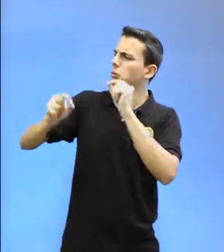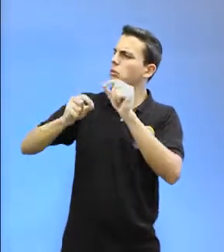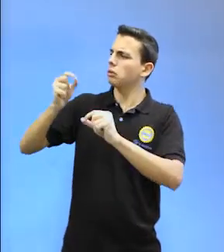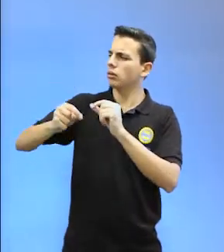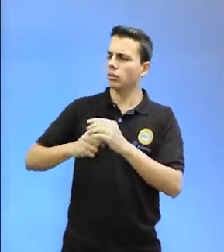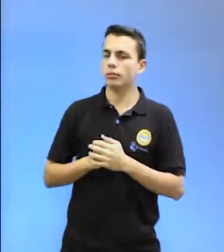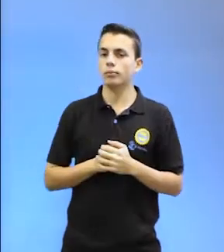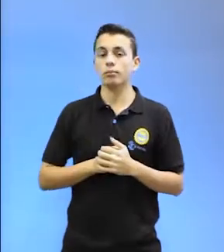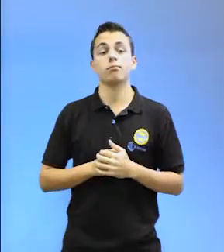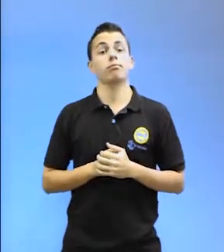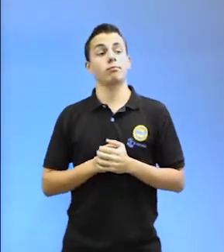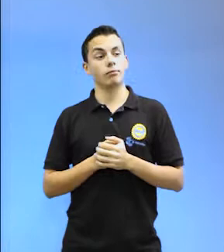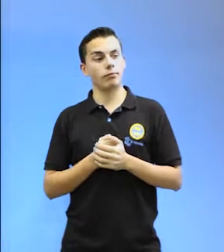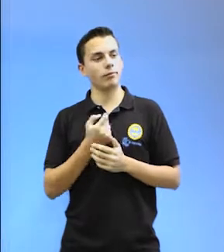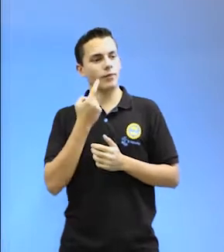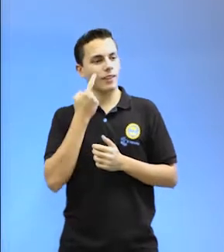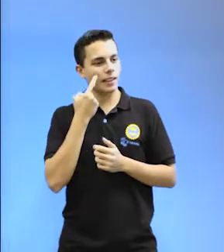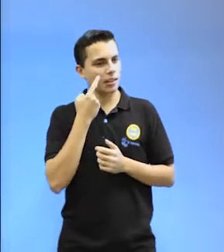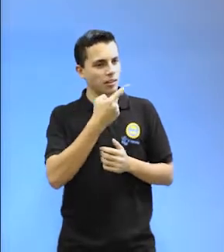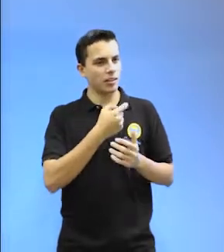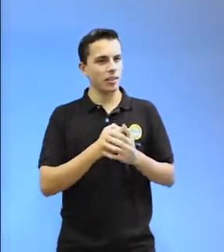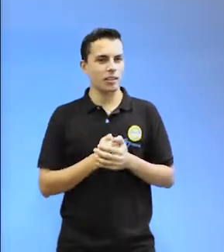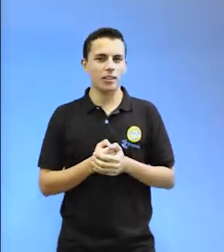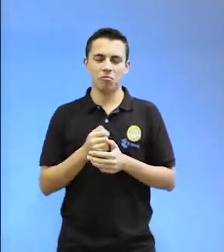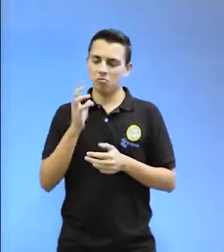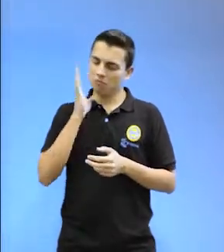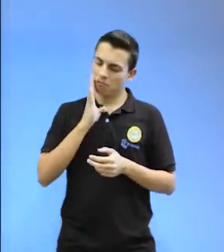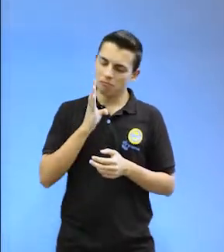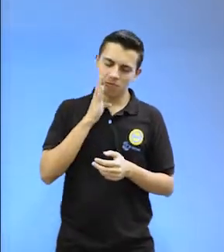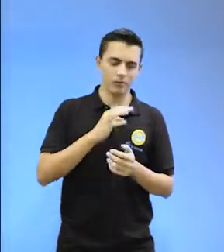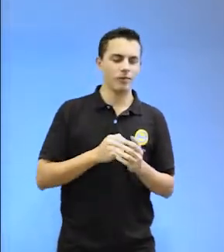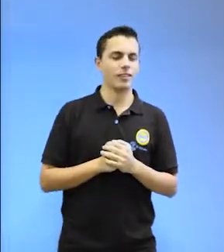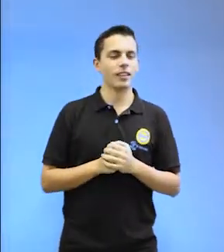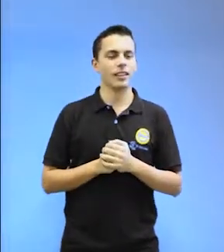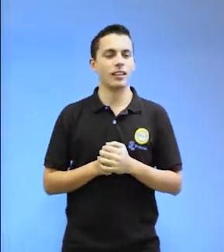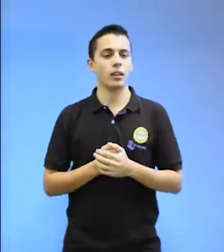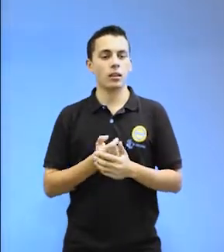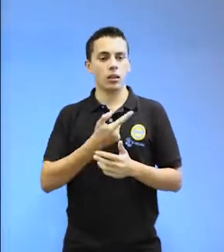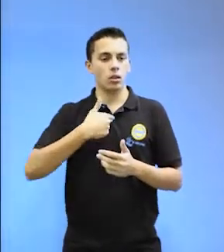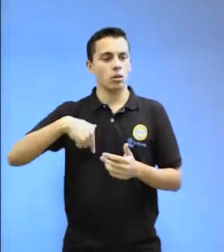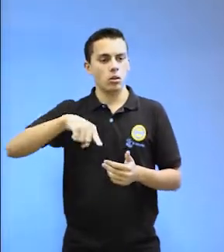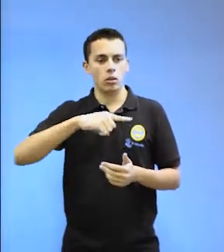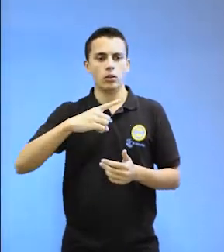isso? Pois é, você vê, nós temos a nossa